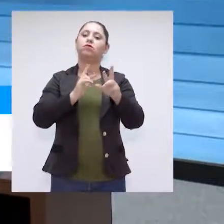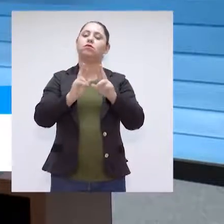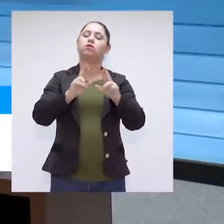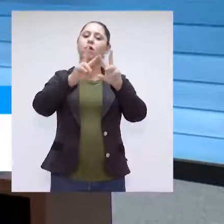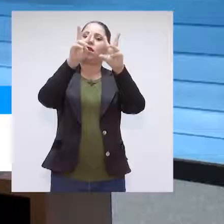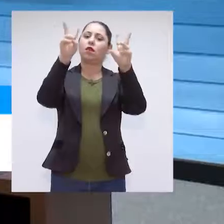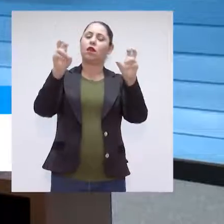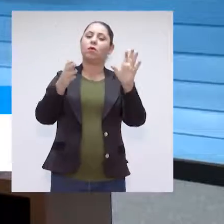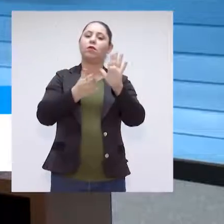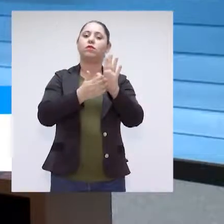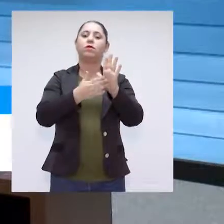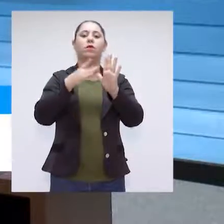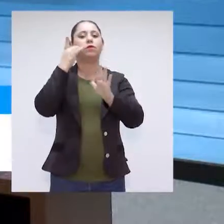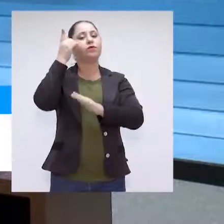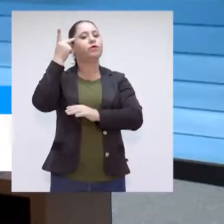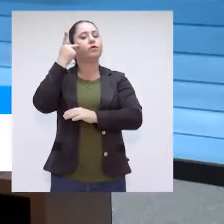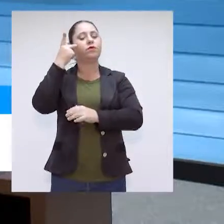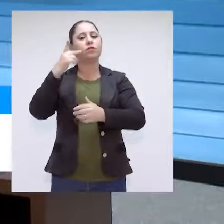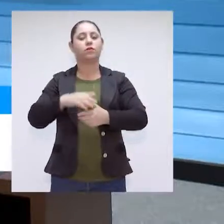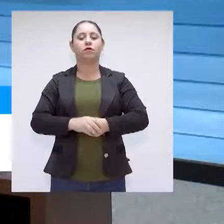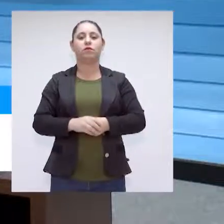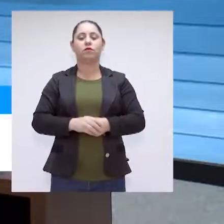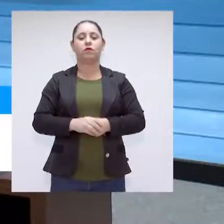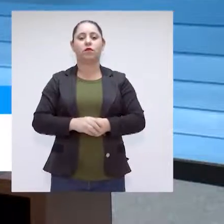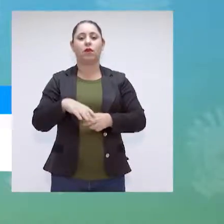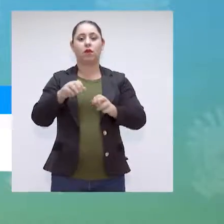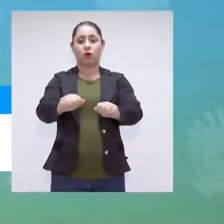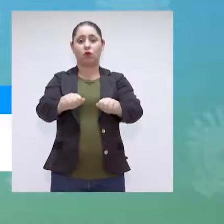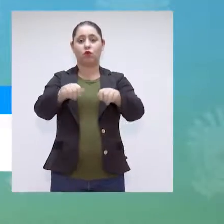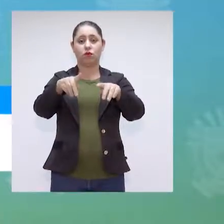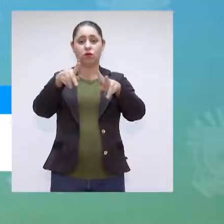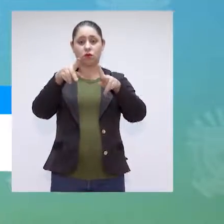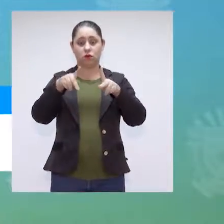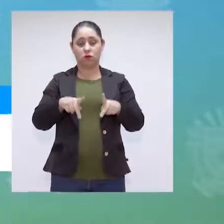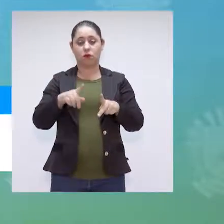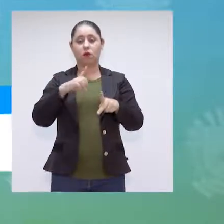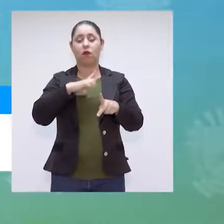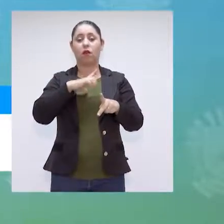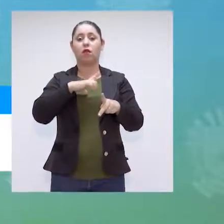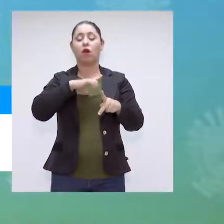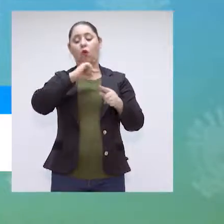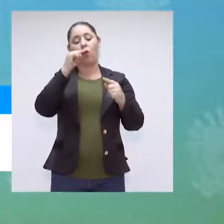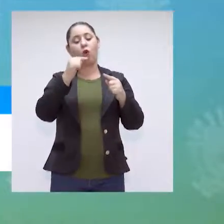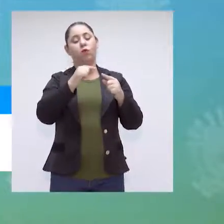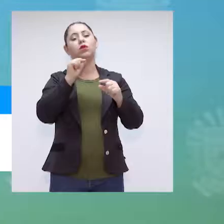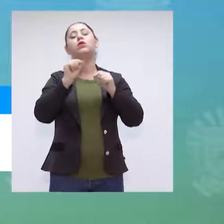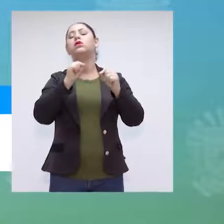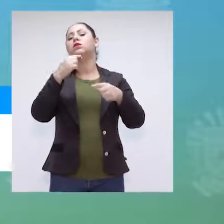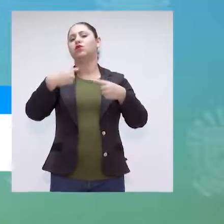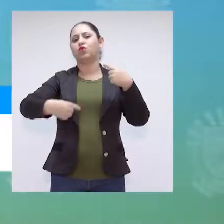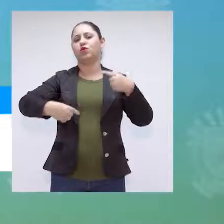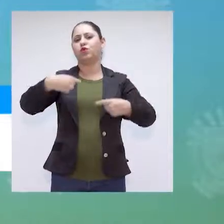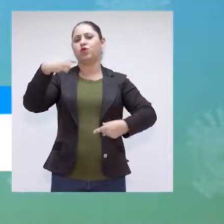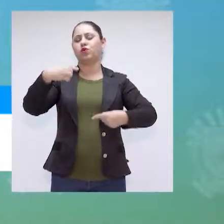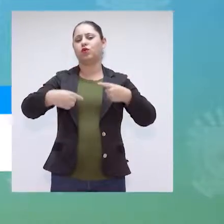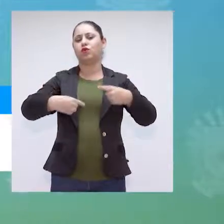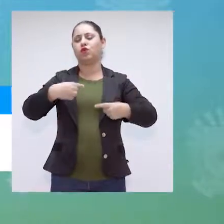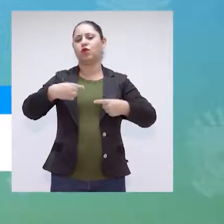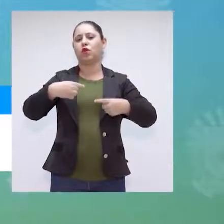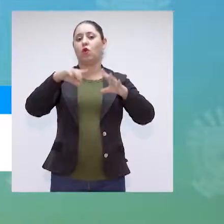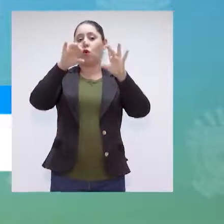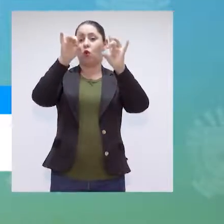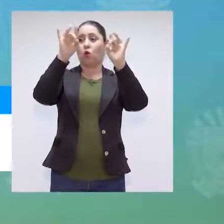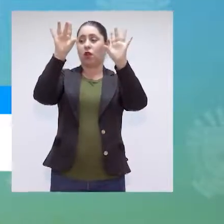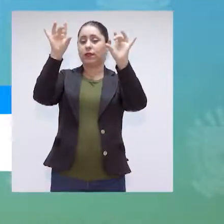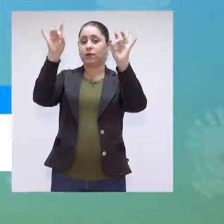Assembleia Legislativa sobre proposição do deputado Pedro Kemp. A audiência pública, ela tem esse objetivo,